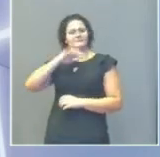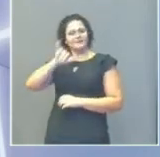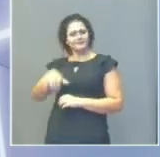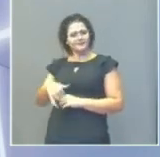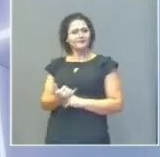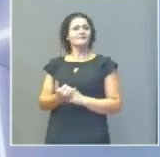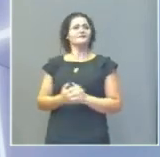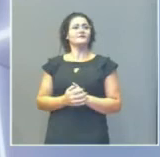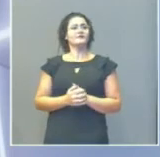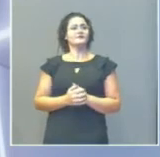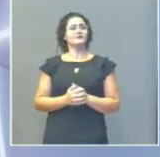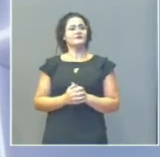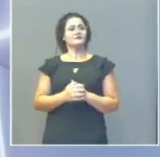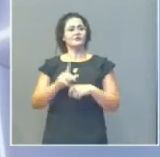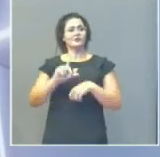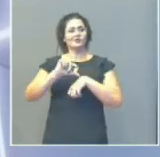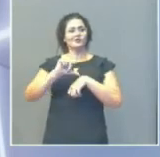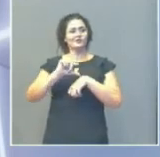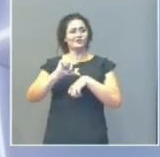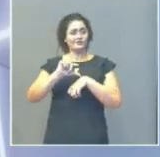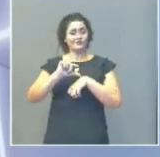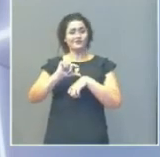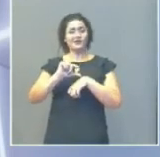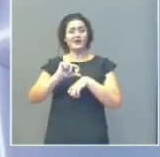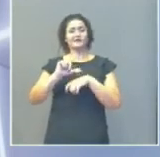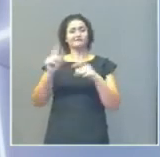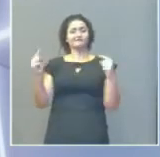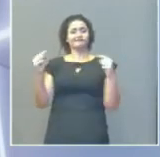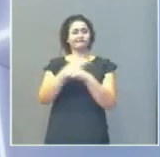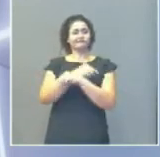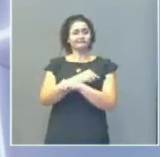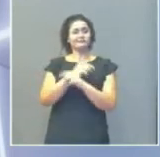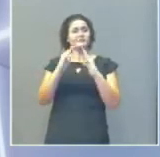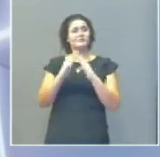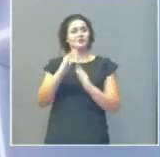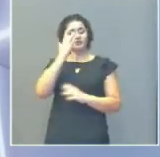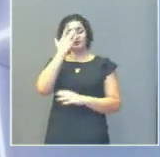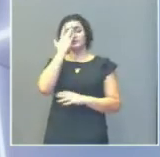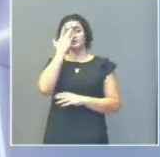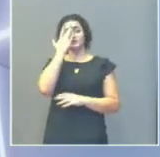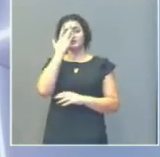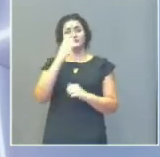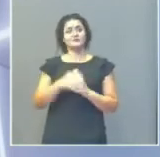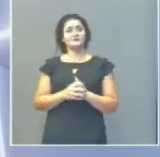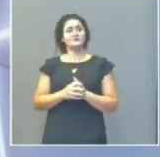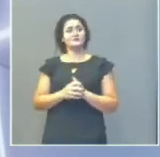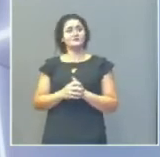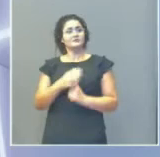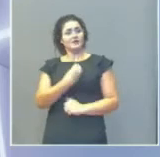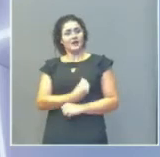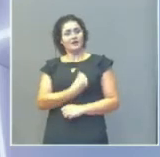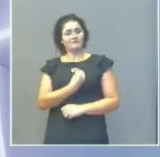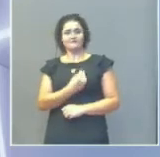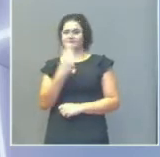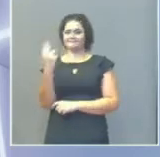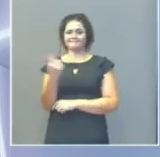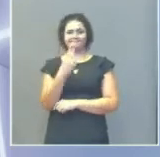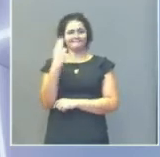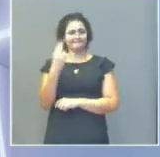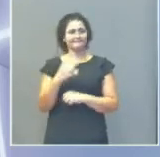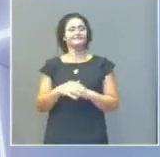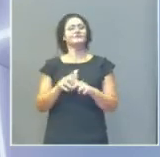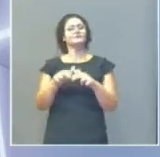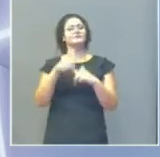em função do fuso horário, o nosso próximo palestrante, que vive na Índia, não pôde estar com a gente ao vivo. Por isso, essa palestra